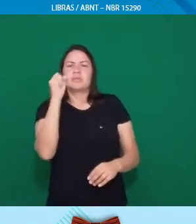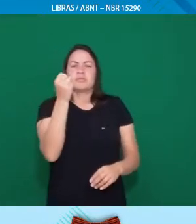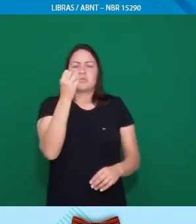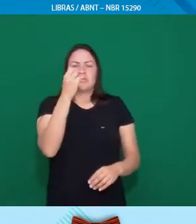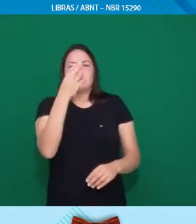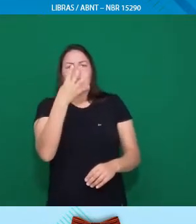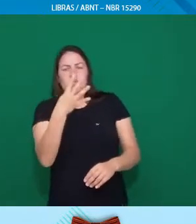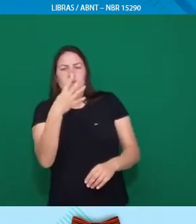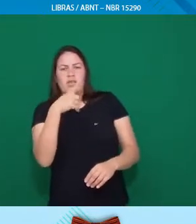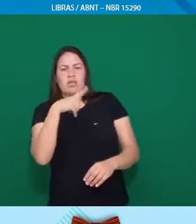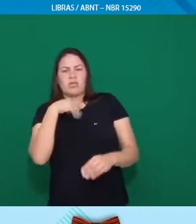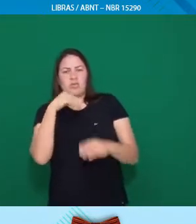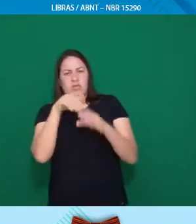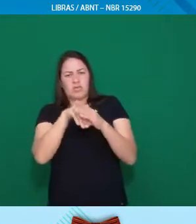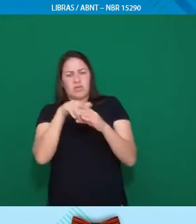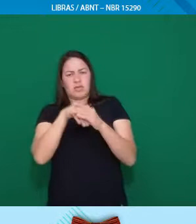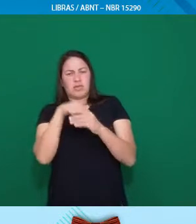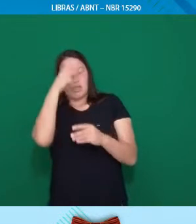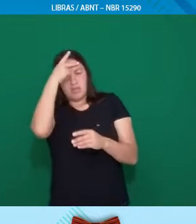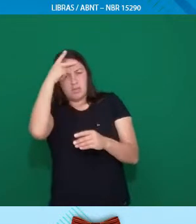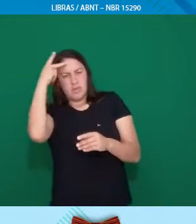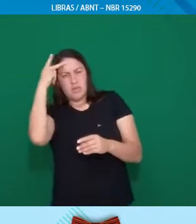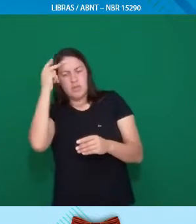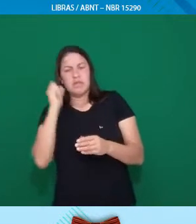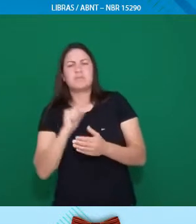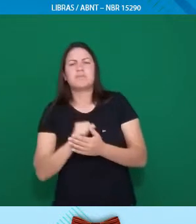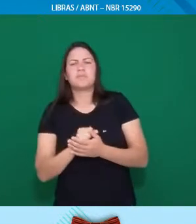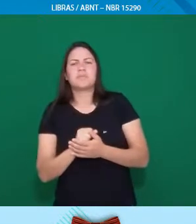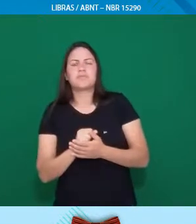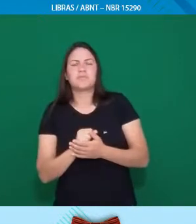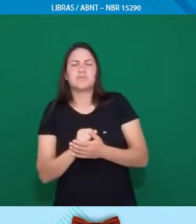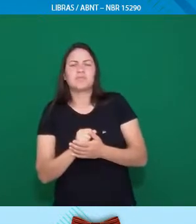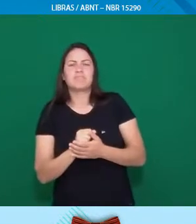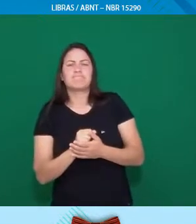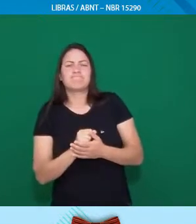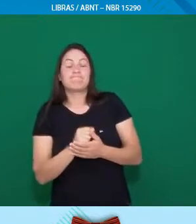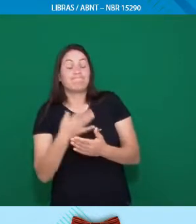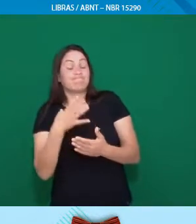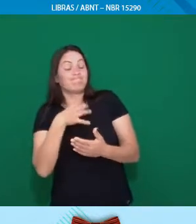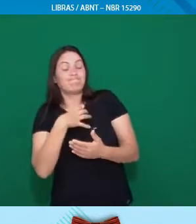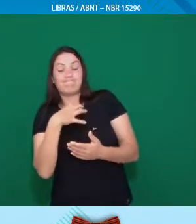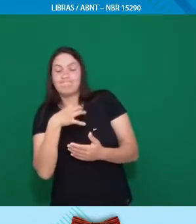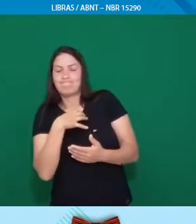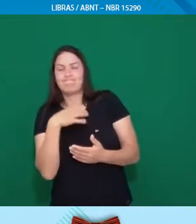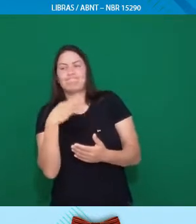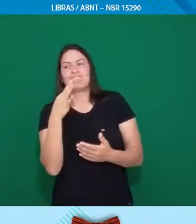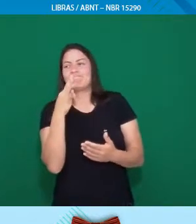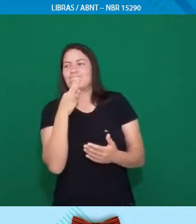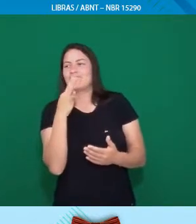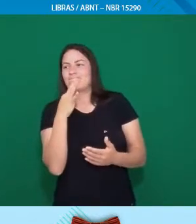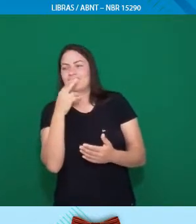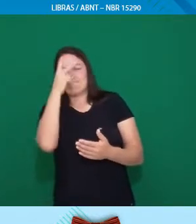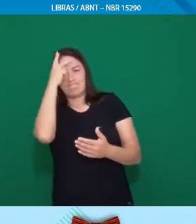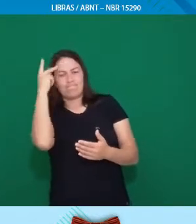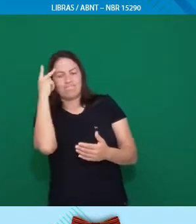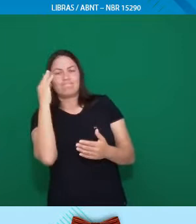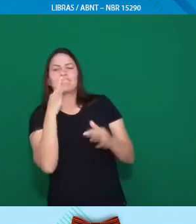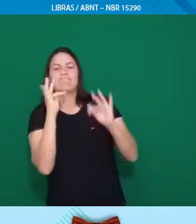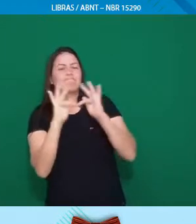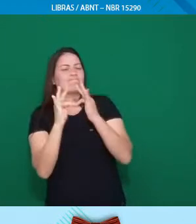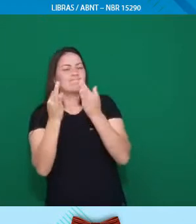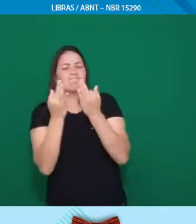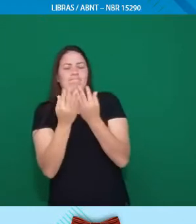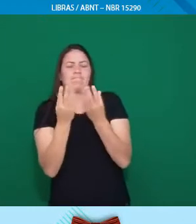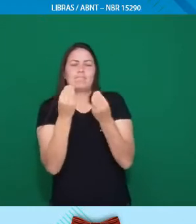84 candidatos como a gente tinha e as pessoas é dessa nesse momento que são reconhecidas Daí